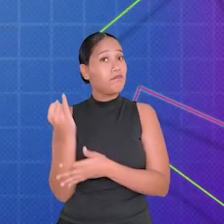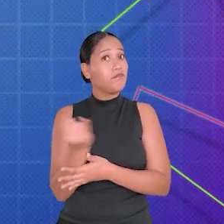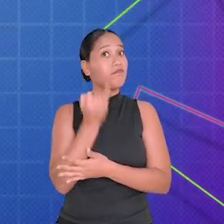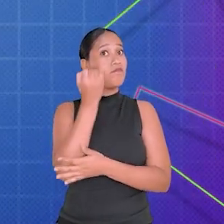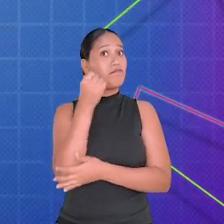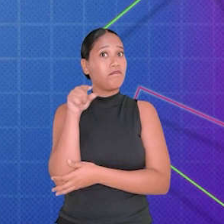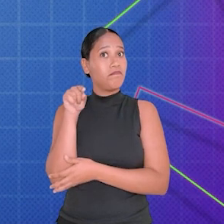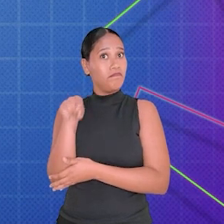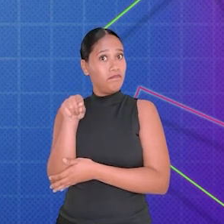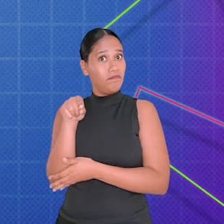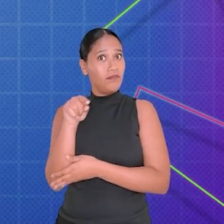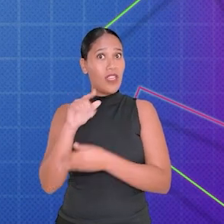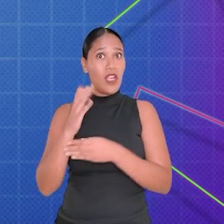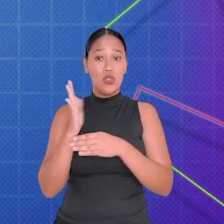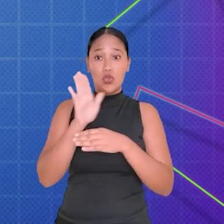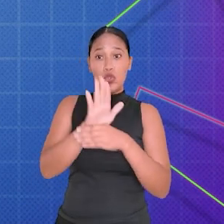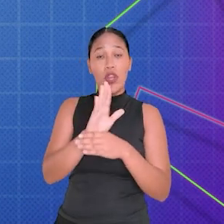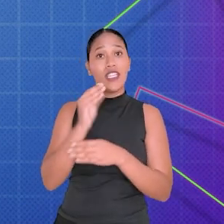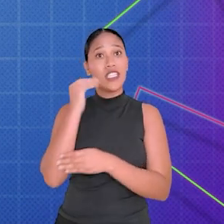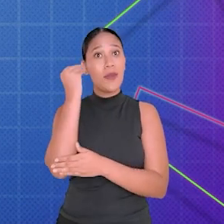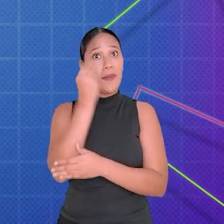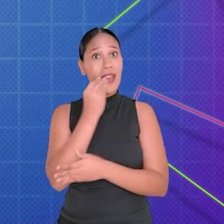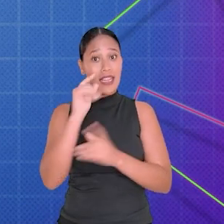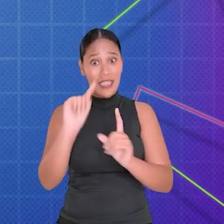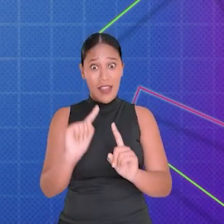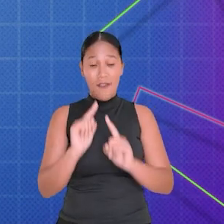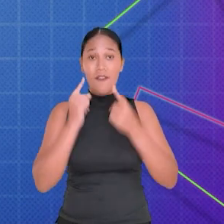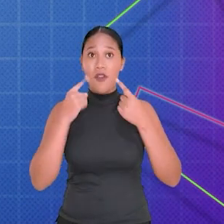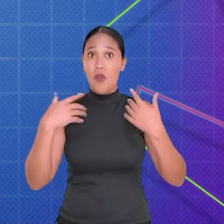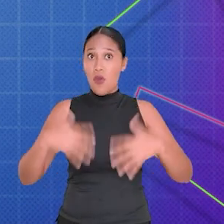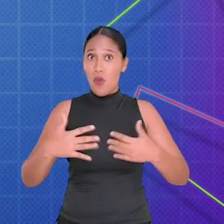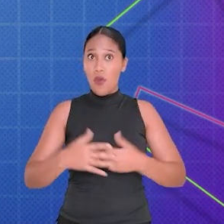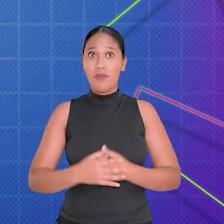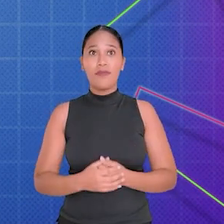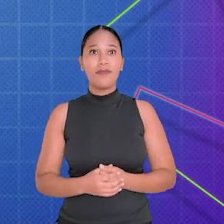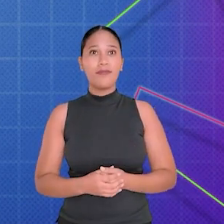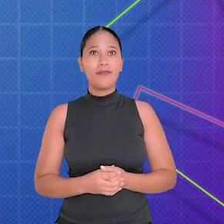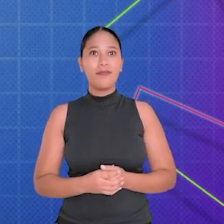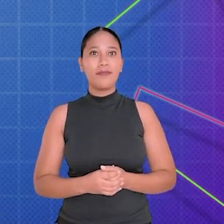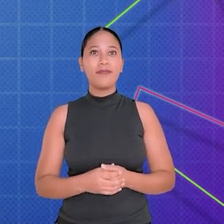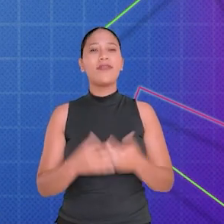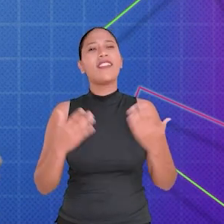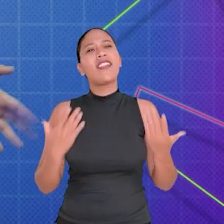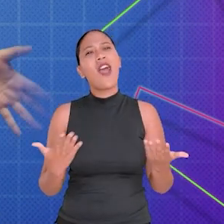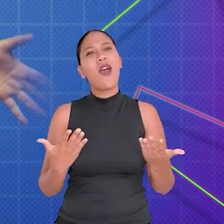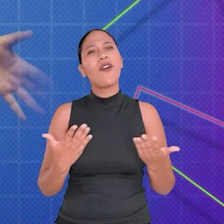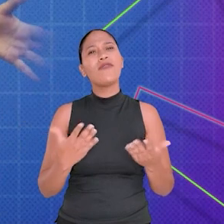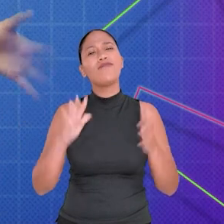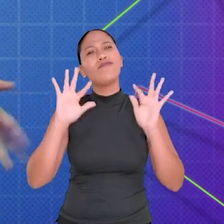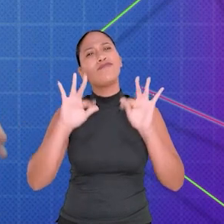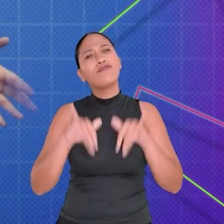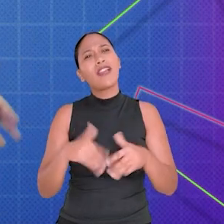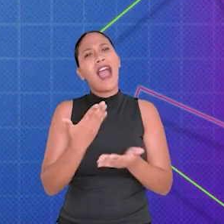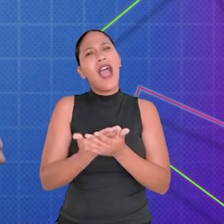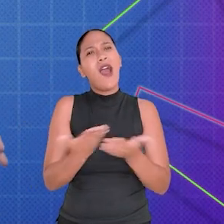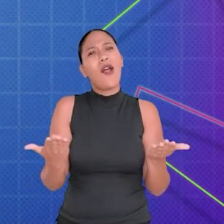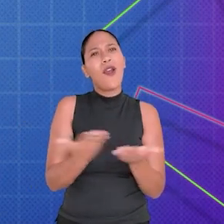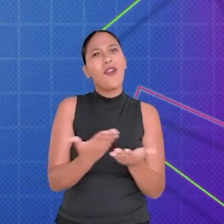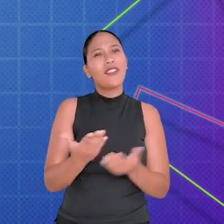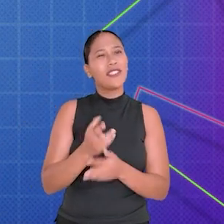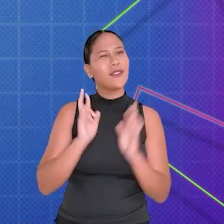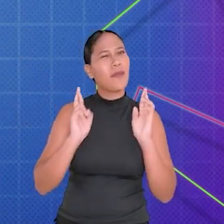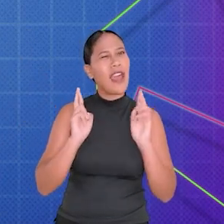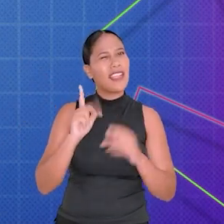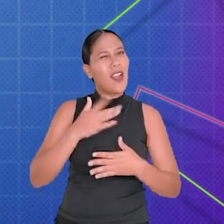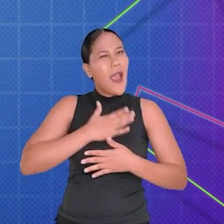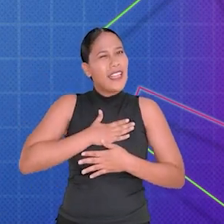parte importante do jogo, ajudando a criar uma experiência desafiadora e envolvente para os jogadores. Alunos, essa foi nossa aula de hoje. Eu